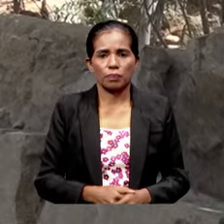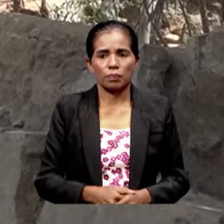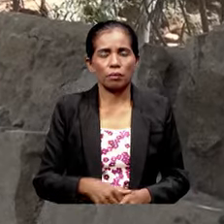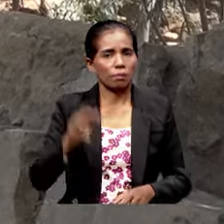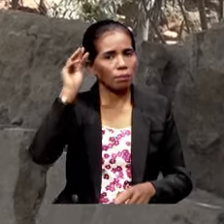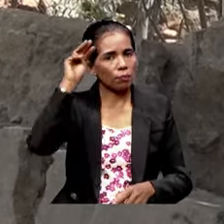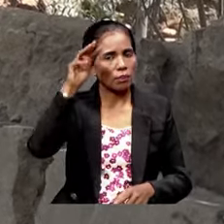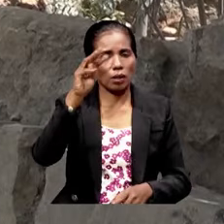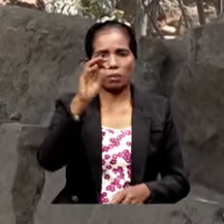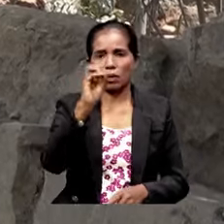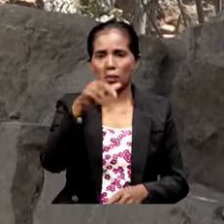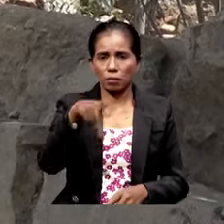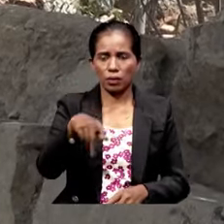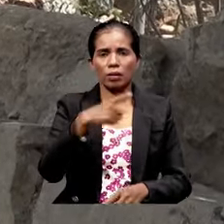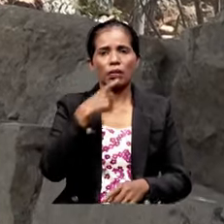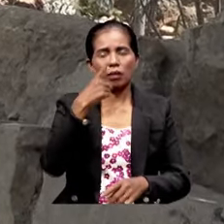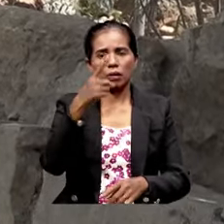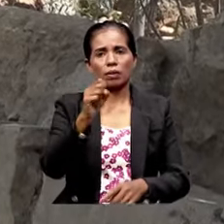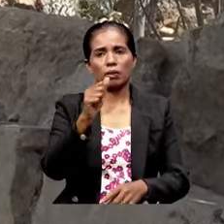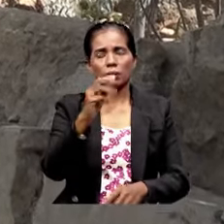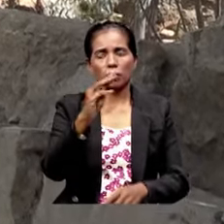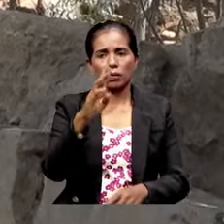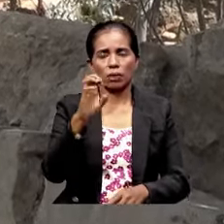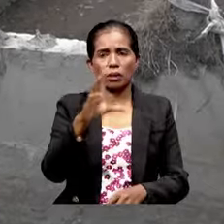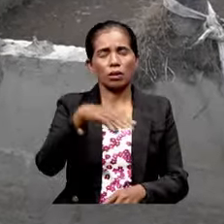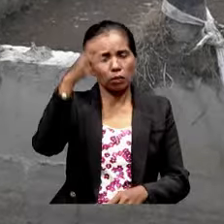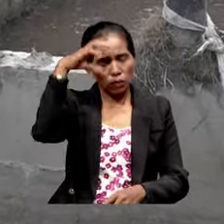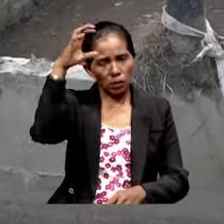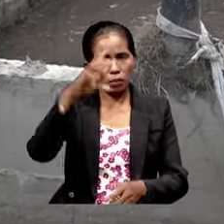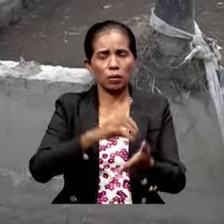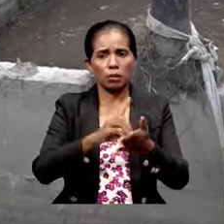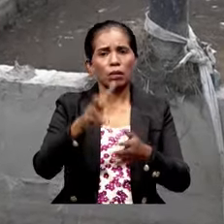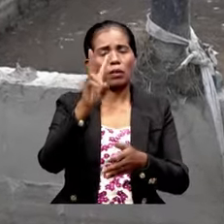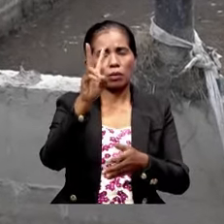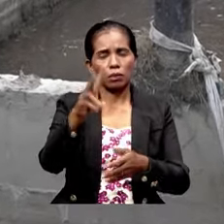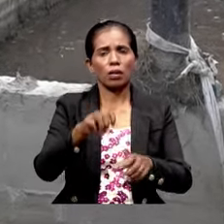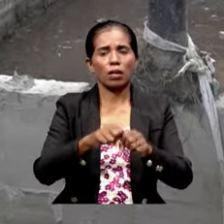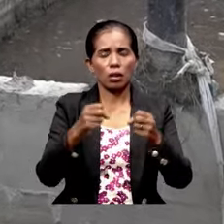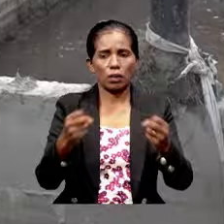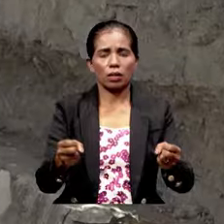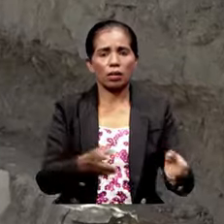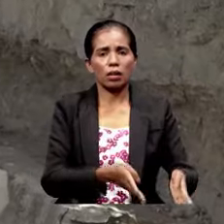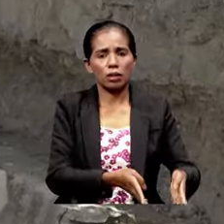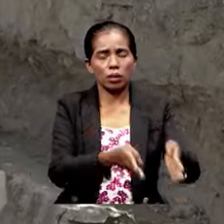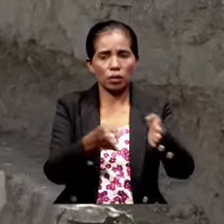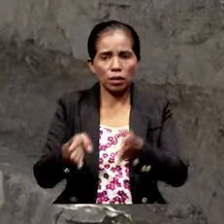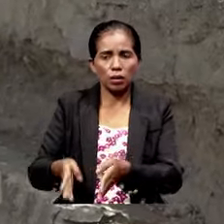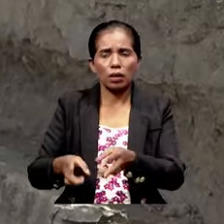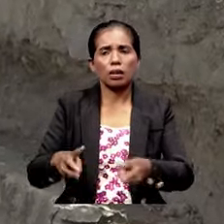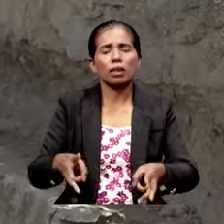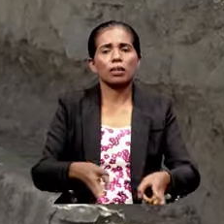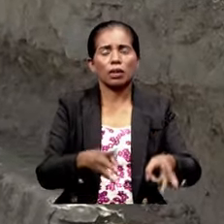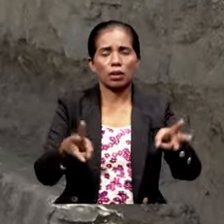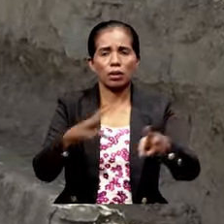Ministro Obras Públicas Samuel Marçal informa udang nebe acontece durante semana rua nelarang ne resulta barazen estrar no ponte balung